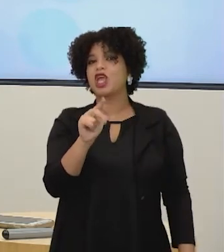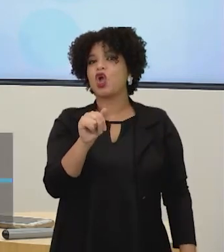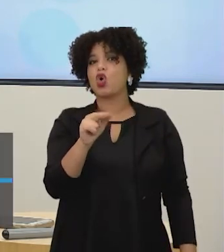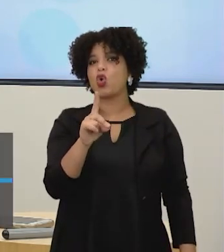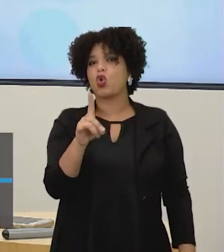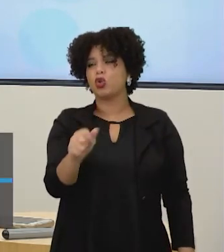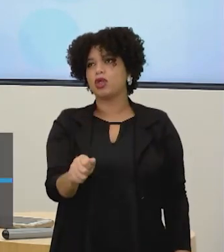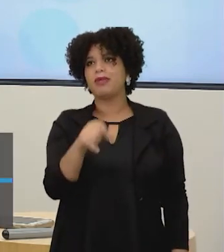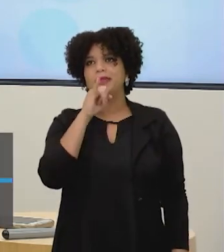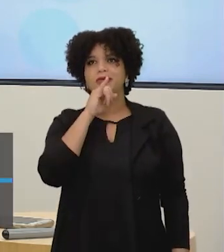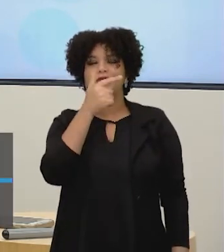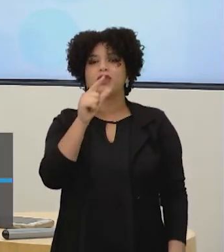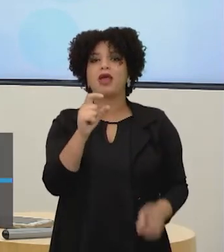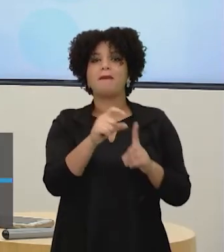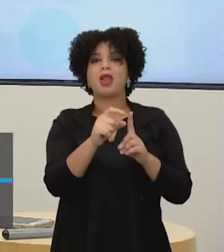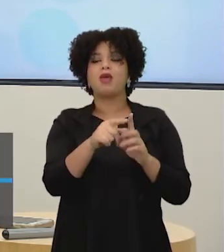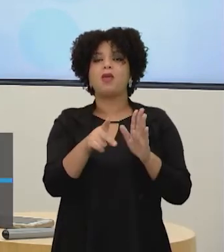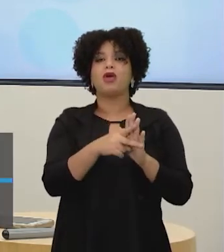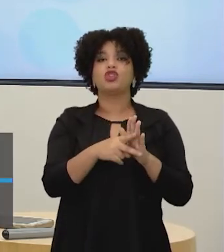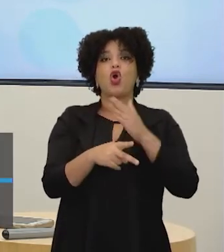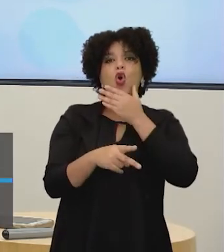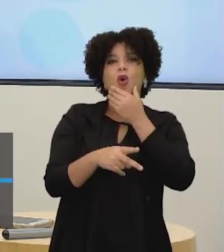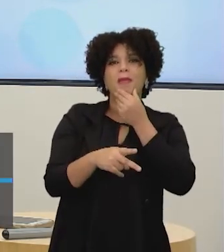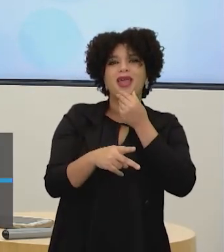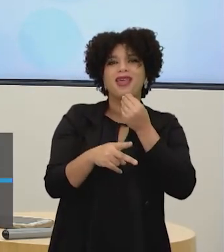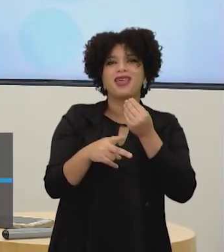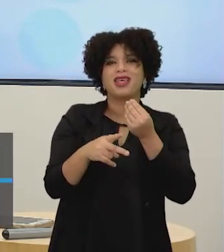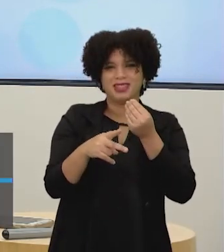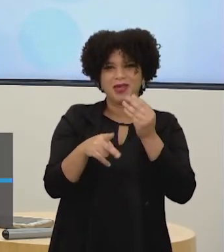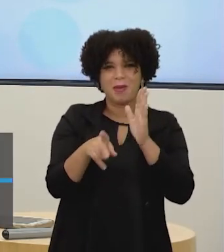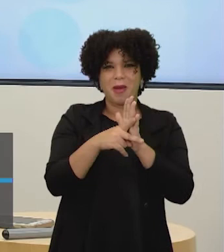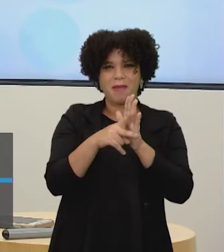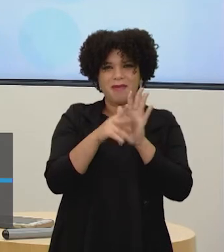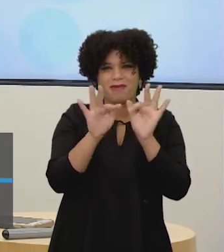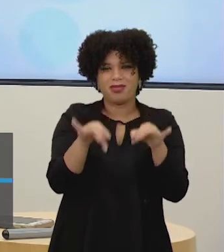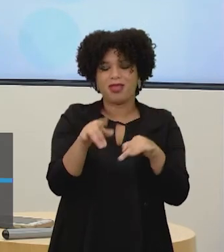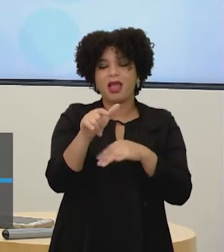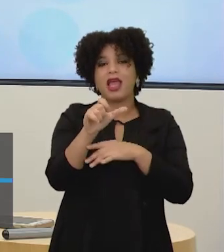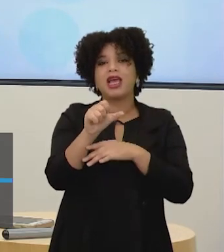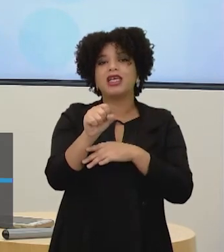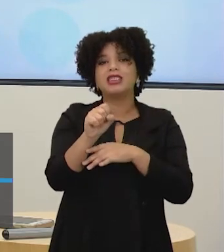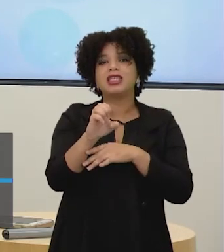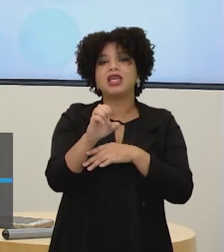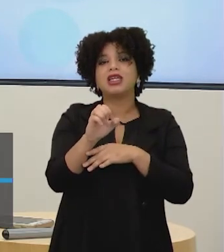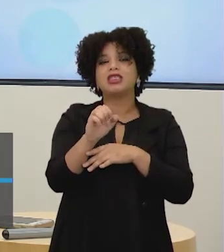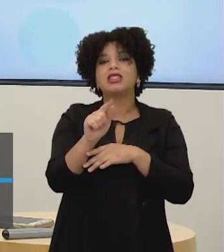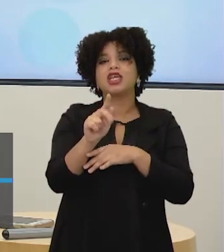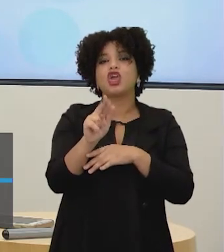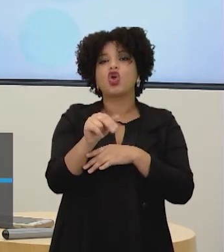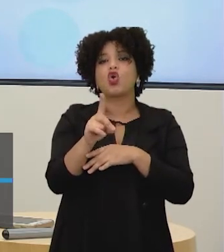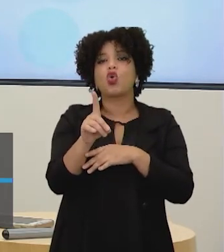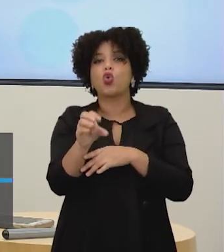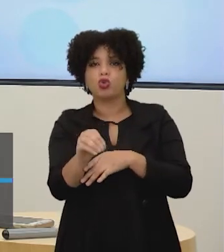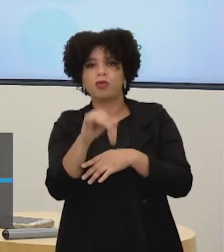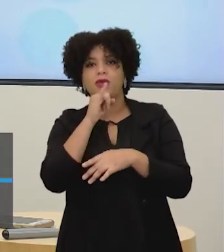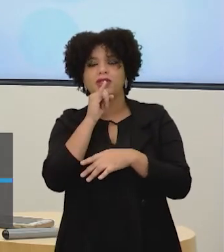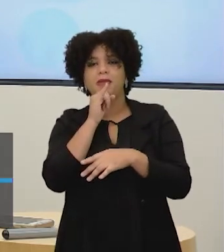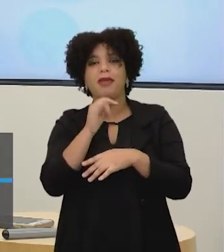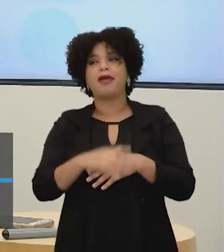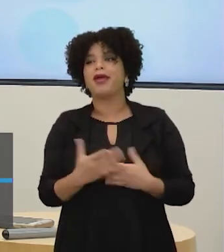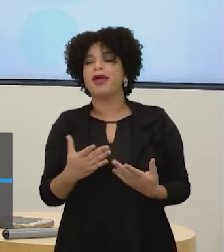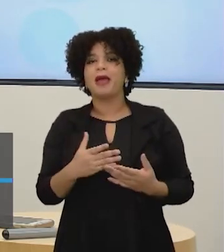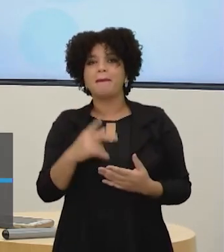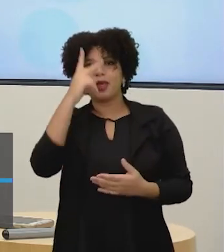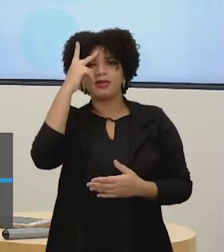estivesse falando de uma palavra no masculino, seria segundo, né? O atleta chegou em segundo lugar na corrida, por exemplo. O